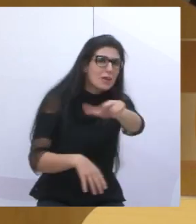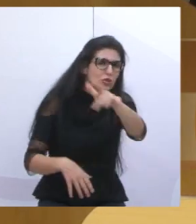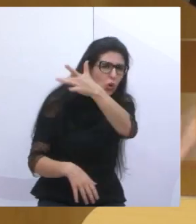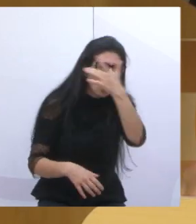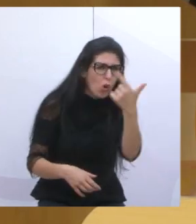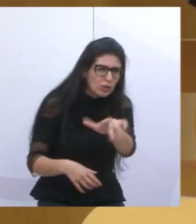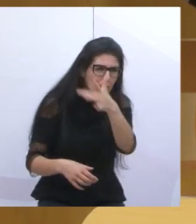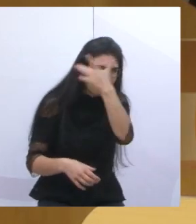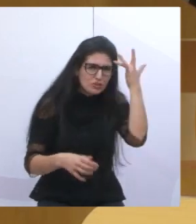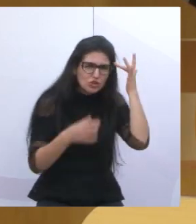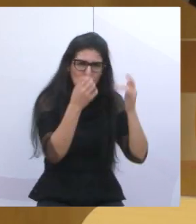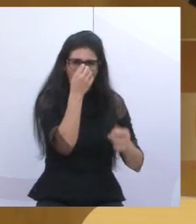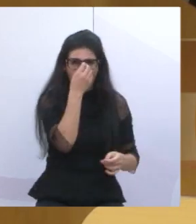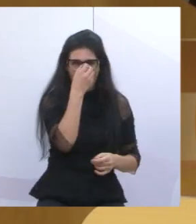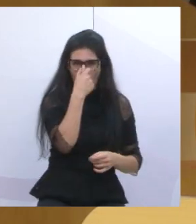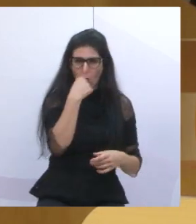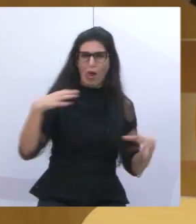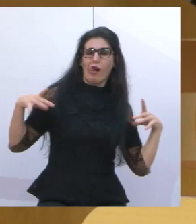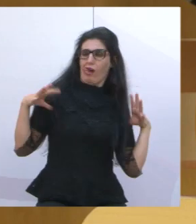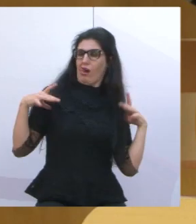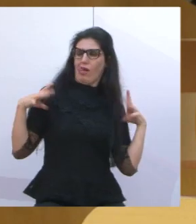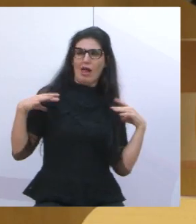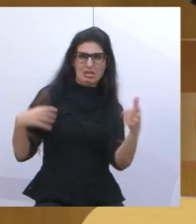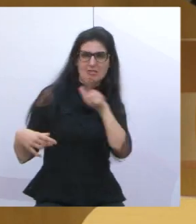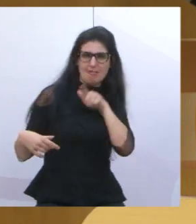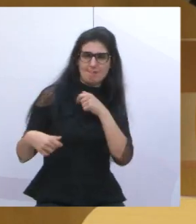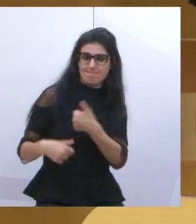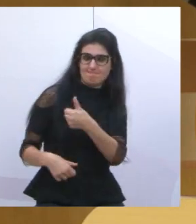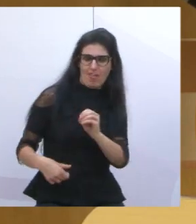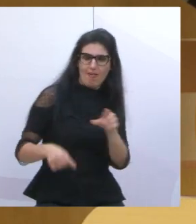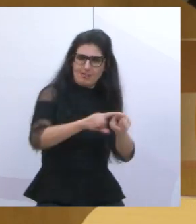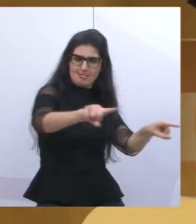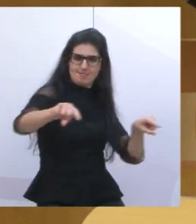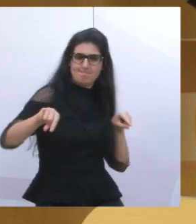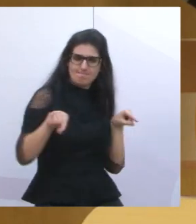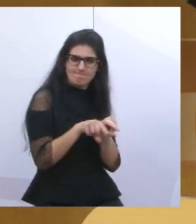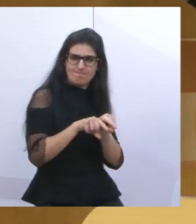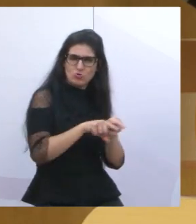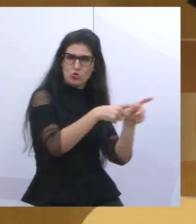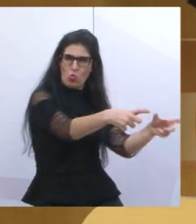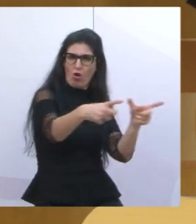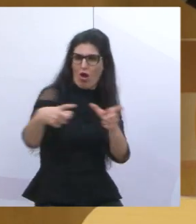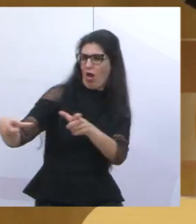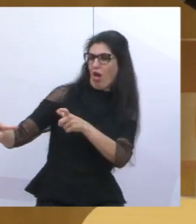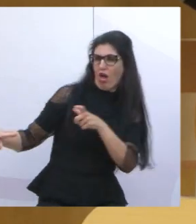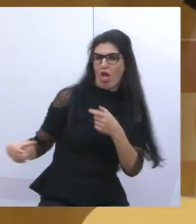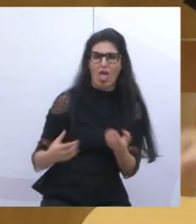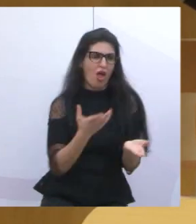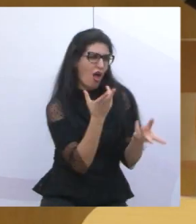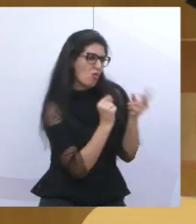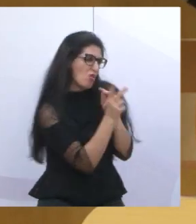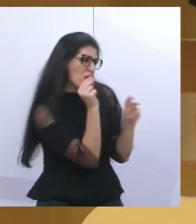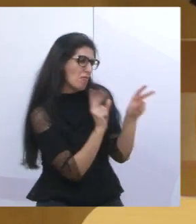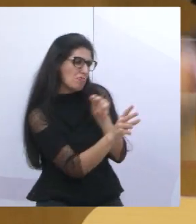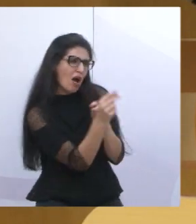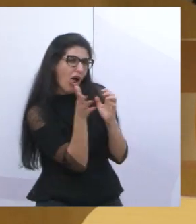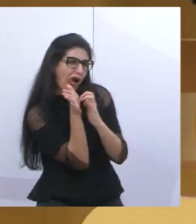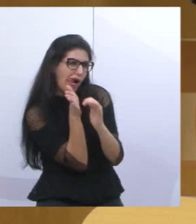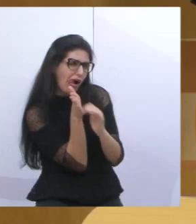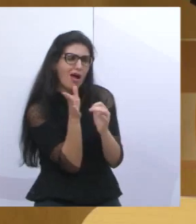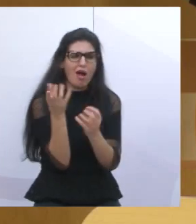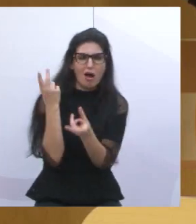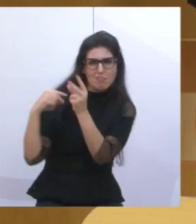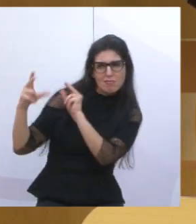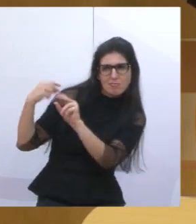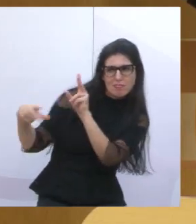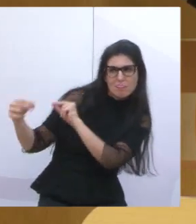especulação imobiliária, que não paga, sabe por quê? Sabe que ali na frente, conversa com o secretário, conversa com o prefeito, e o prefeito